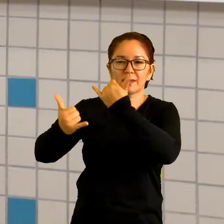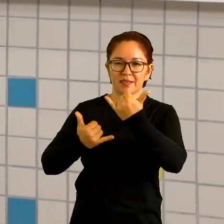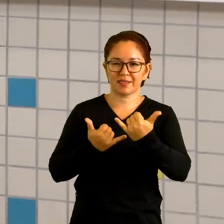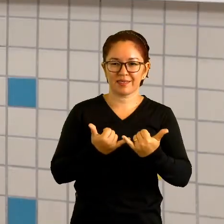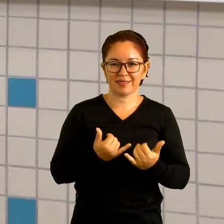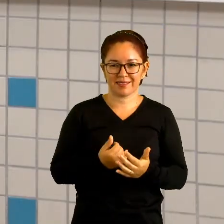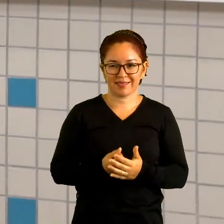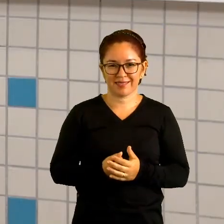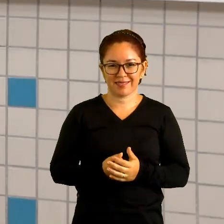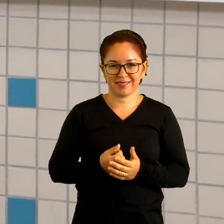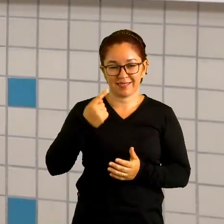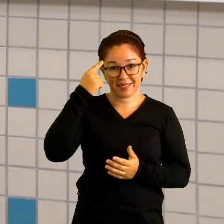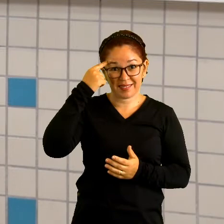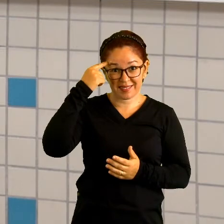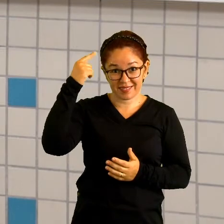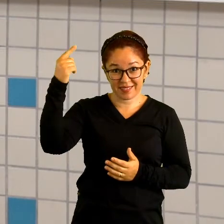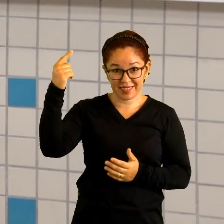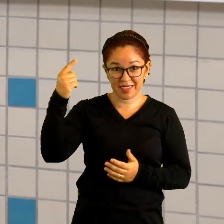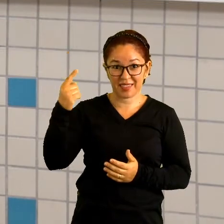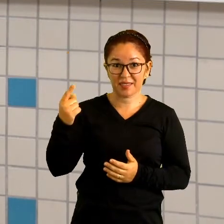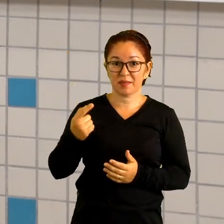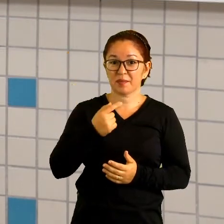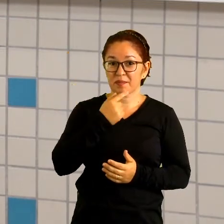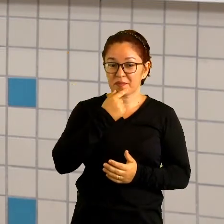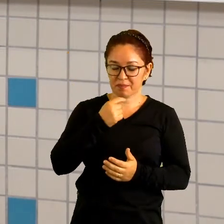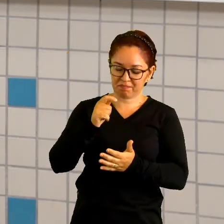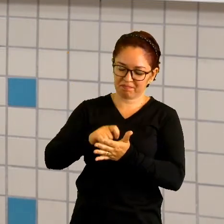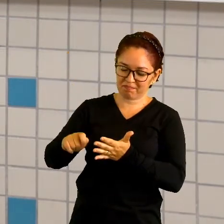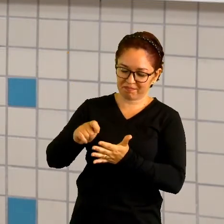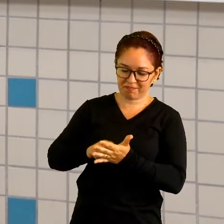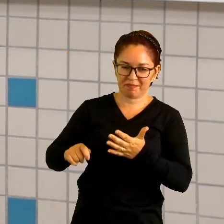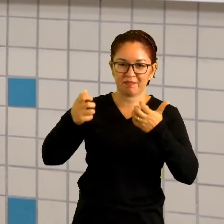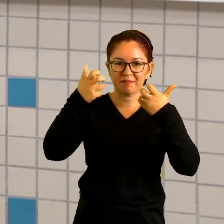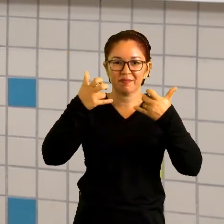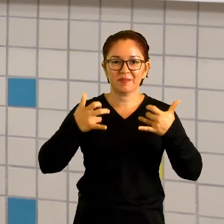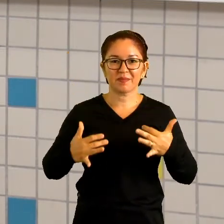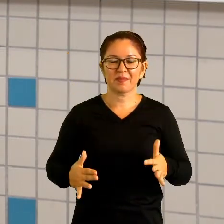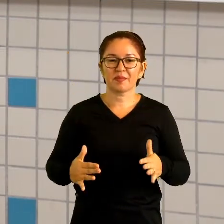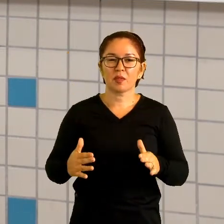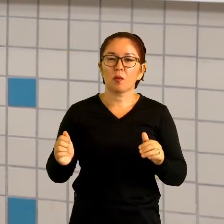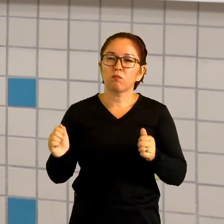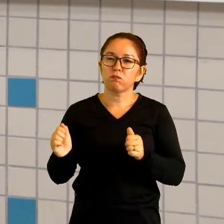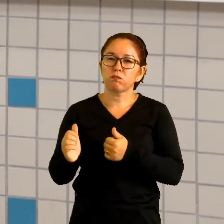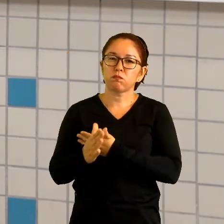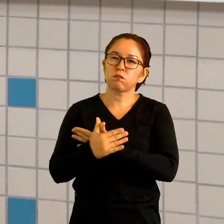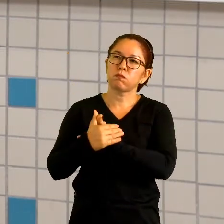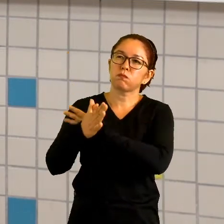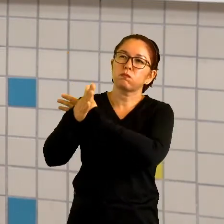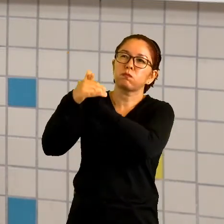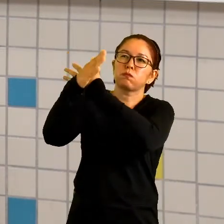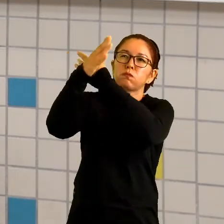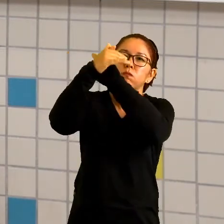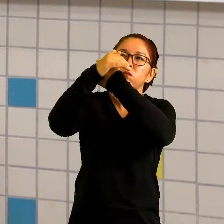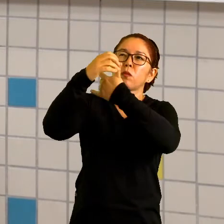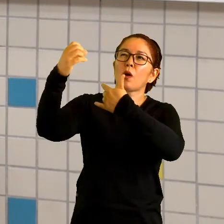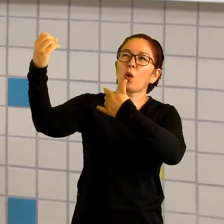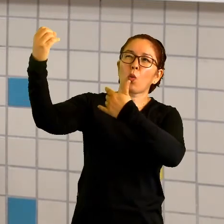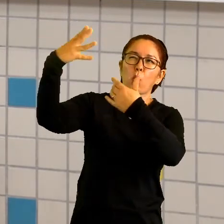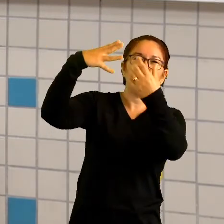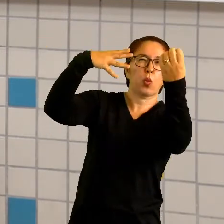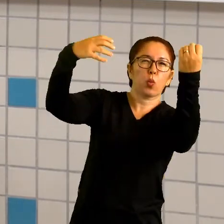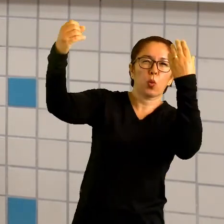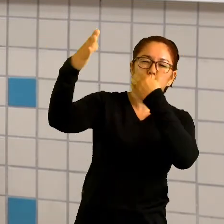Olha o que o poeta está falando, estudantes. Brincam na luz. O que que as